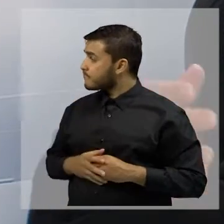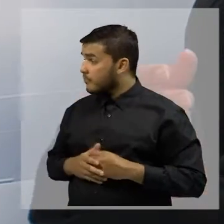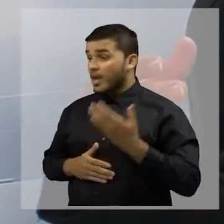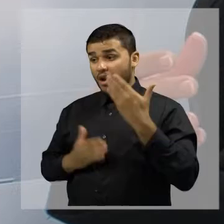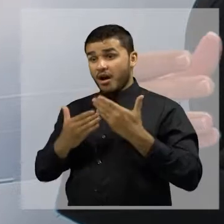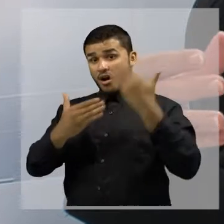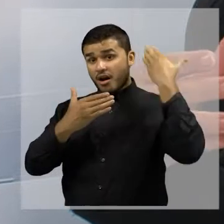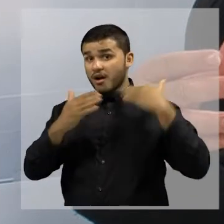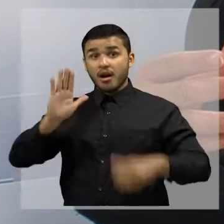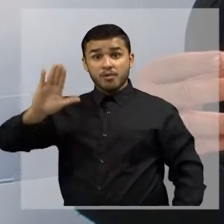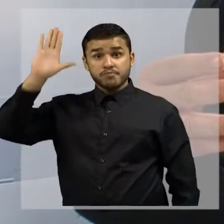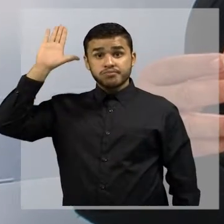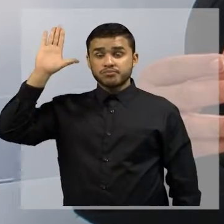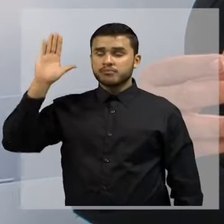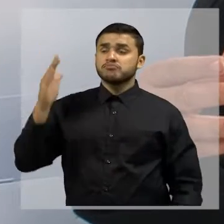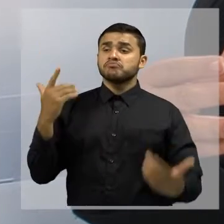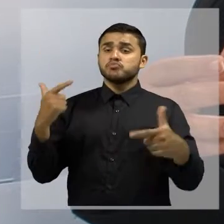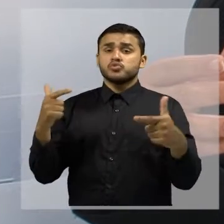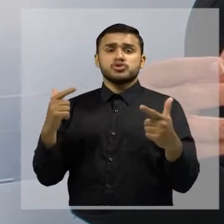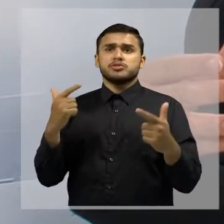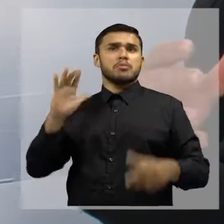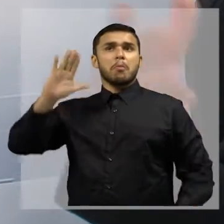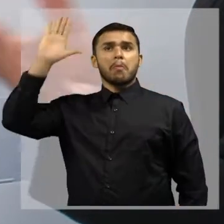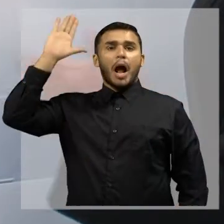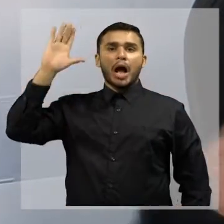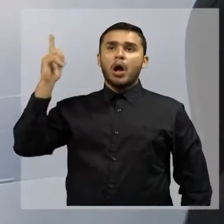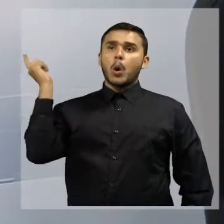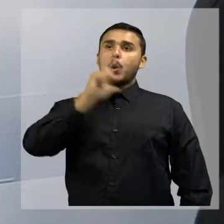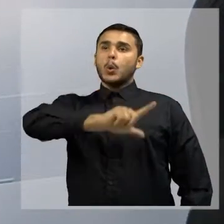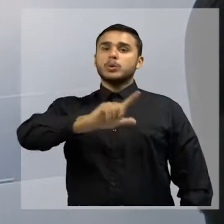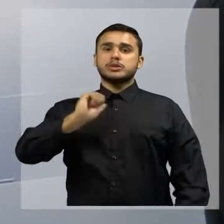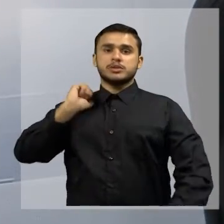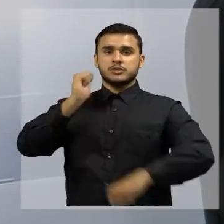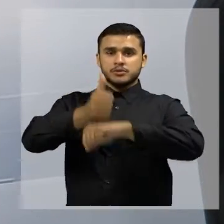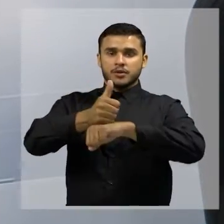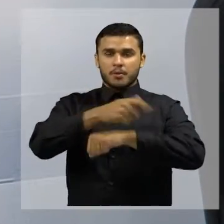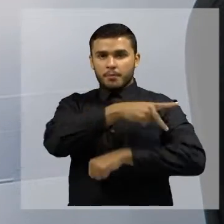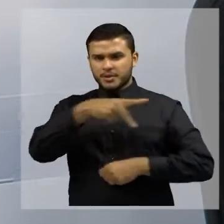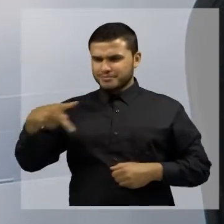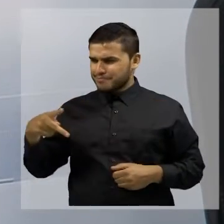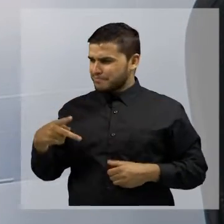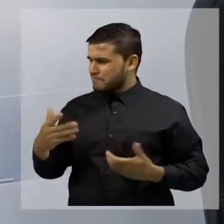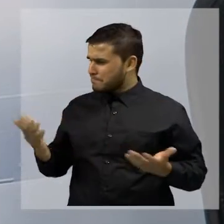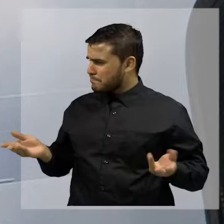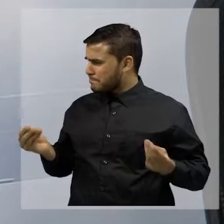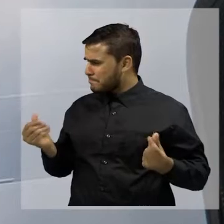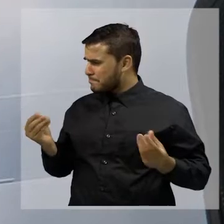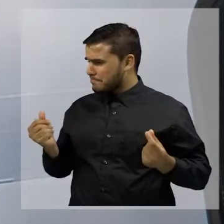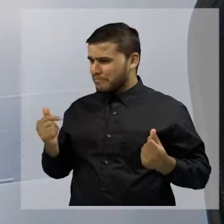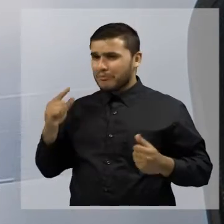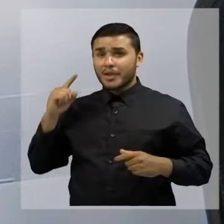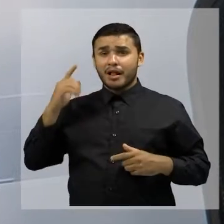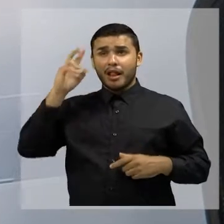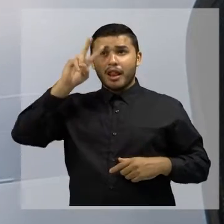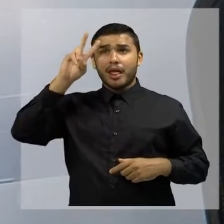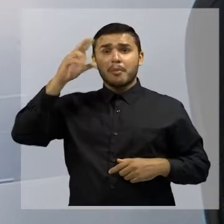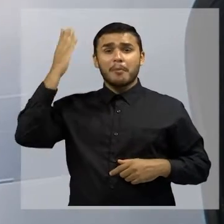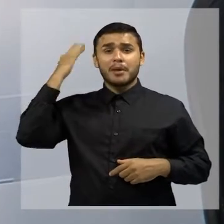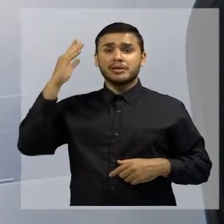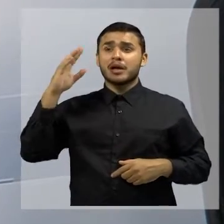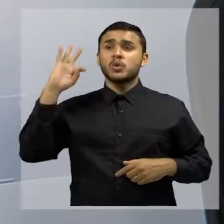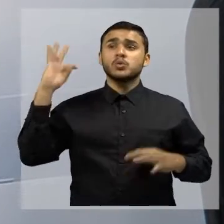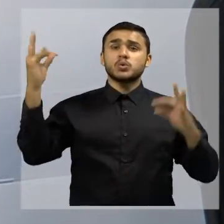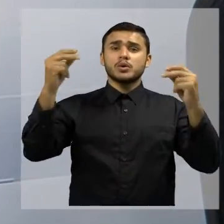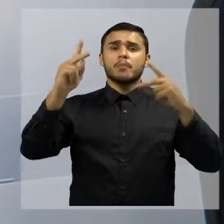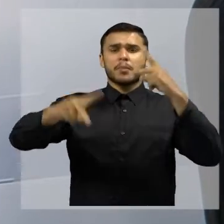Messias Bolsonaro não tinha perspectiva de vitória, onde as pessoas achavam que ele não iria crescer mais e ia estacionar e talvez